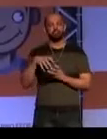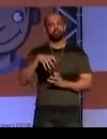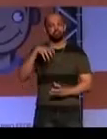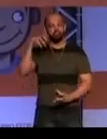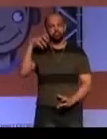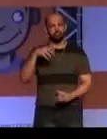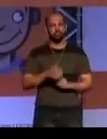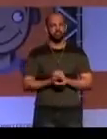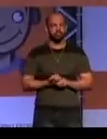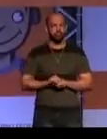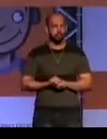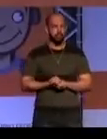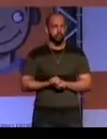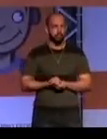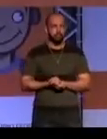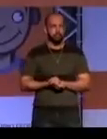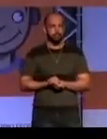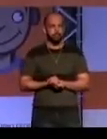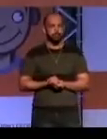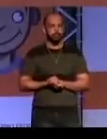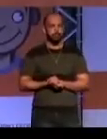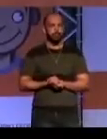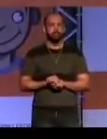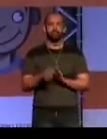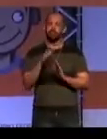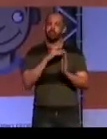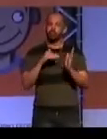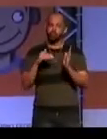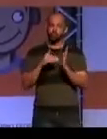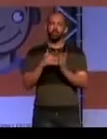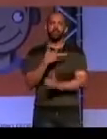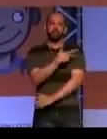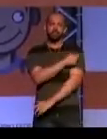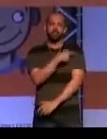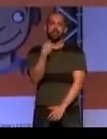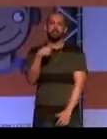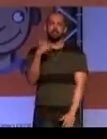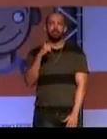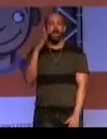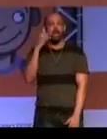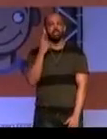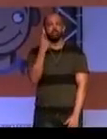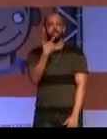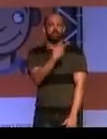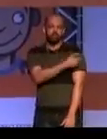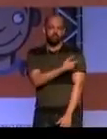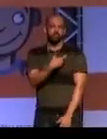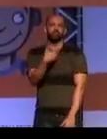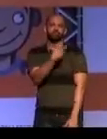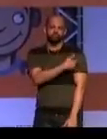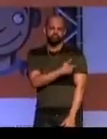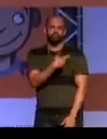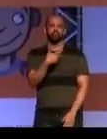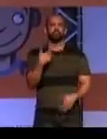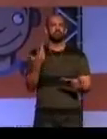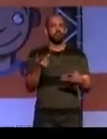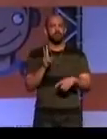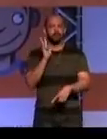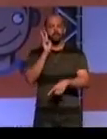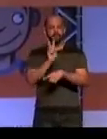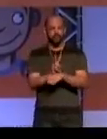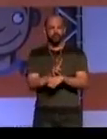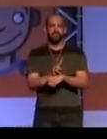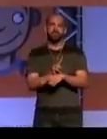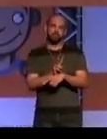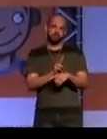rebanho. Todas as vacinas requerem mais de uma dose. E a prevenção tem um custo-benefício muito